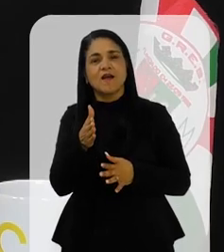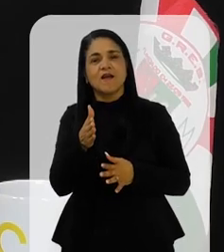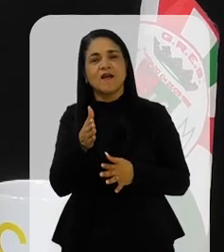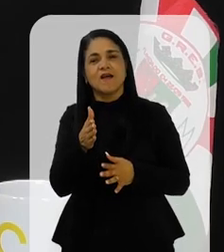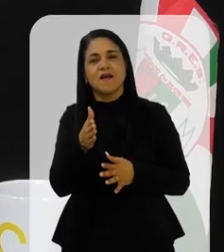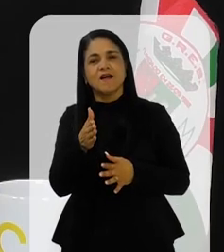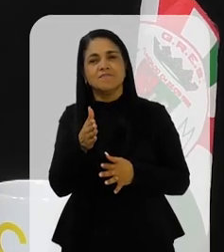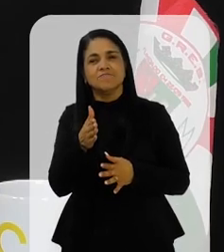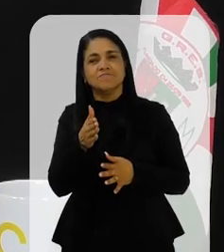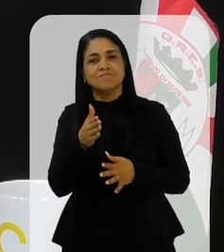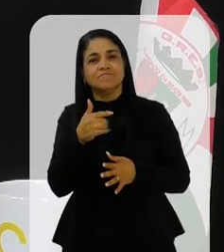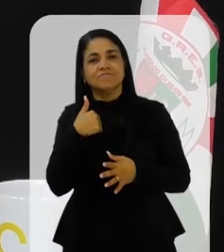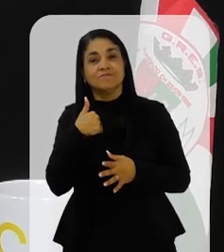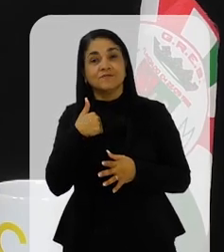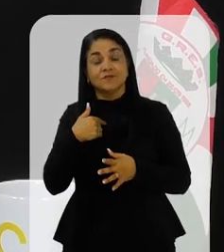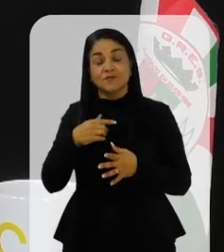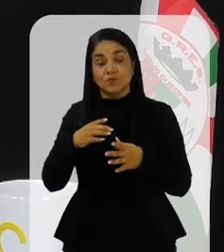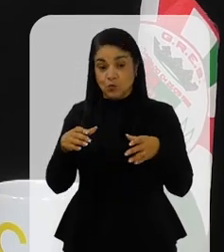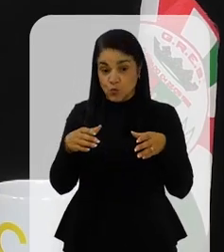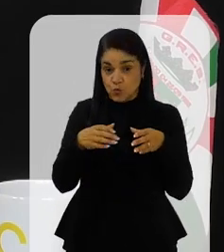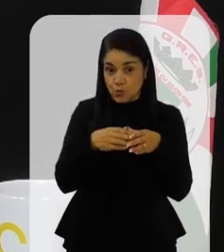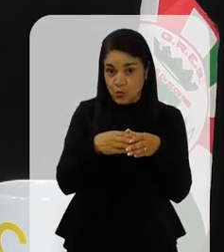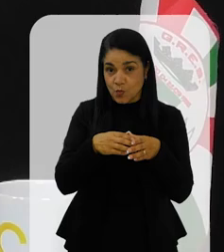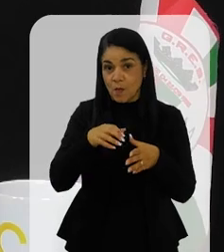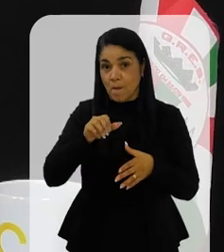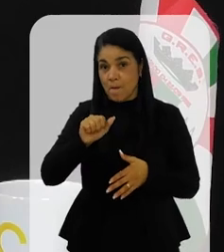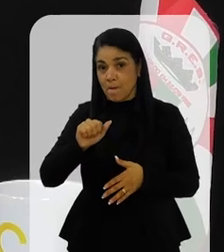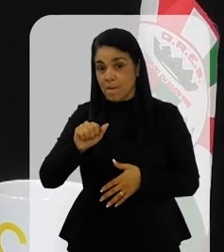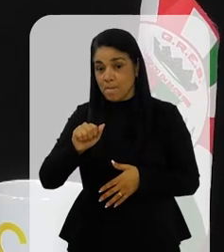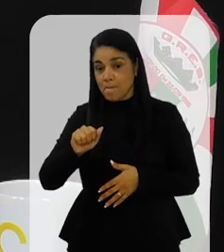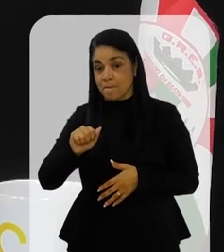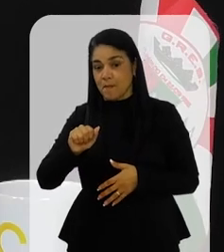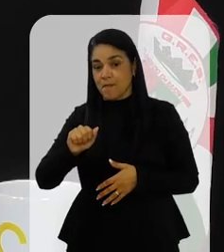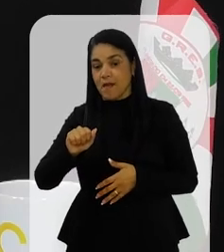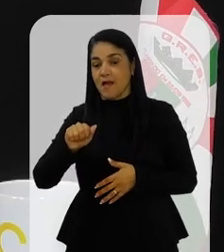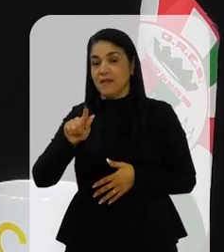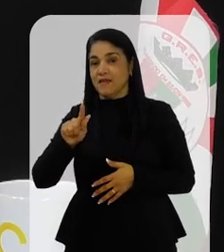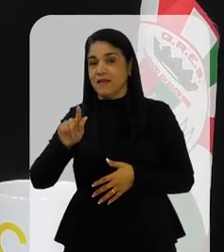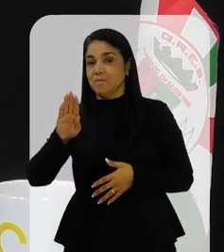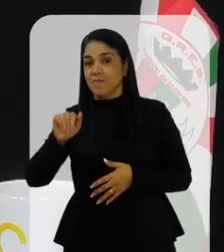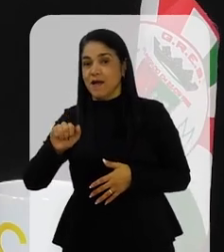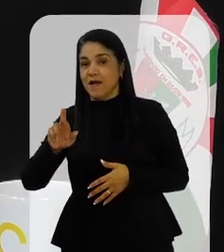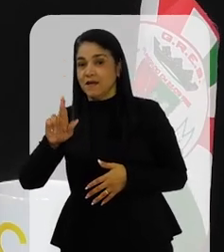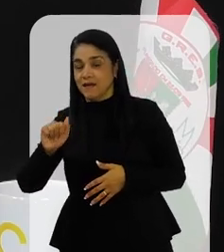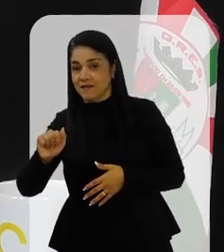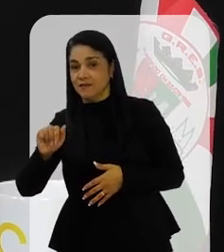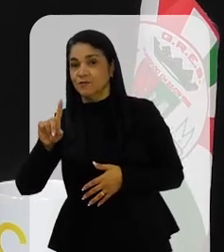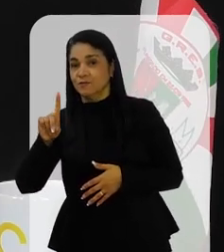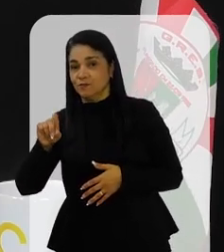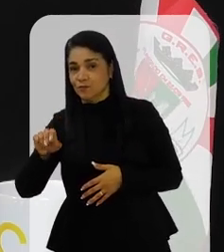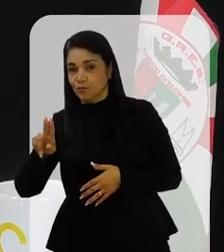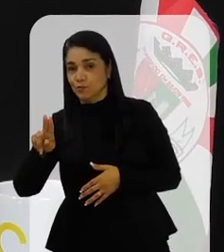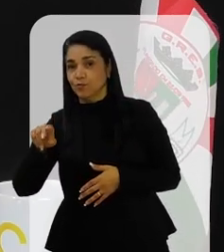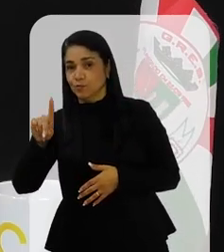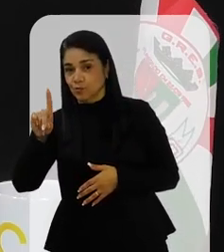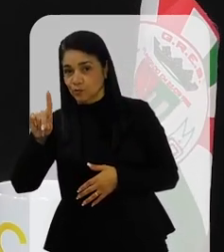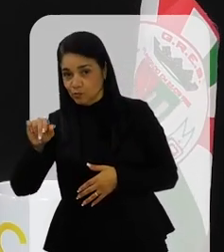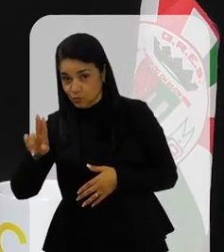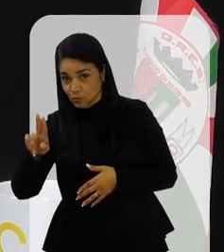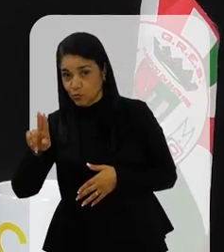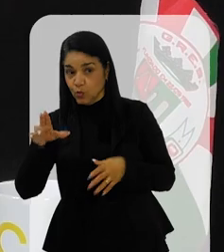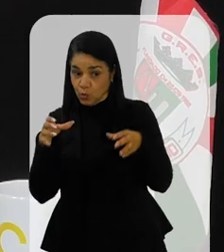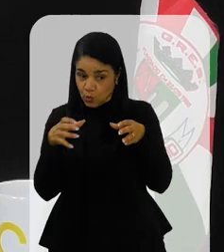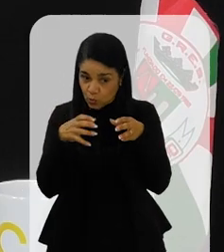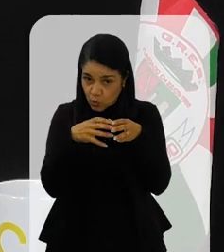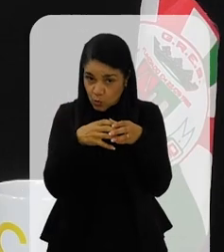eu vinha do Aguibara Dudu, que é um grupo... Agora está até voltando o Aguibara Dudu, mas antigamente